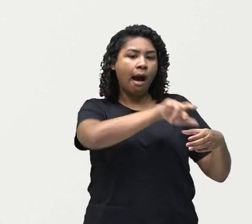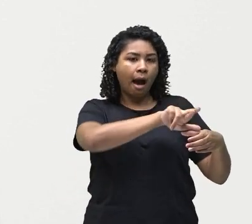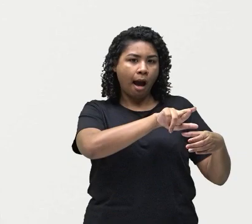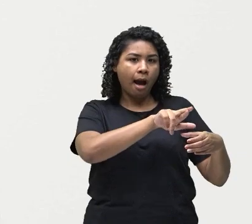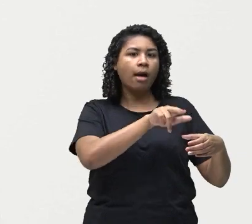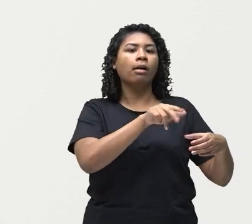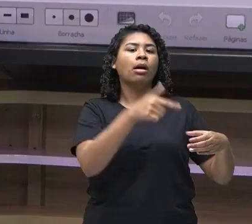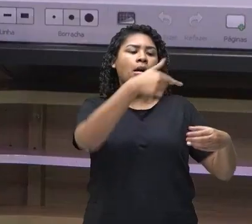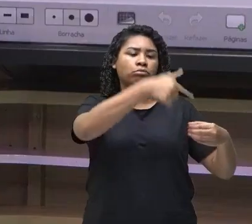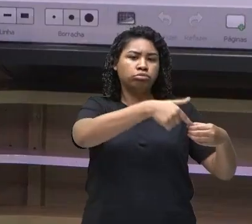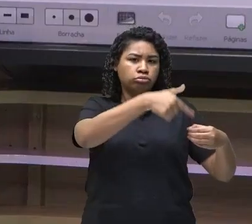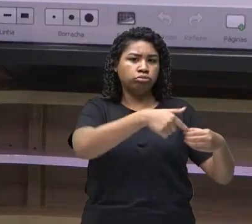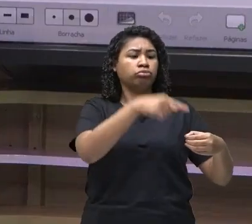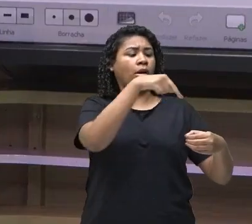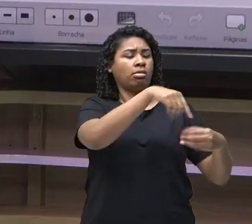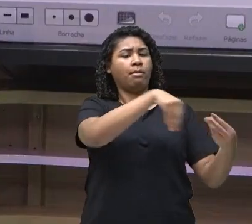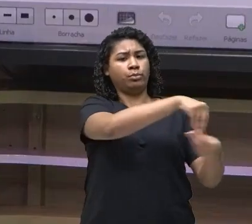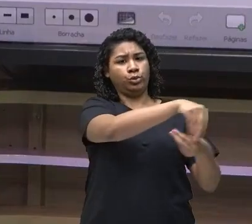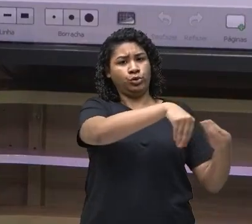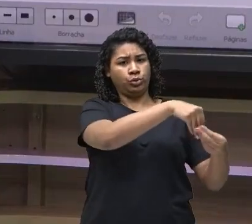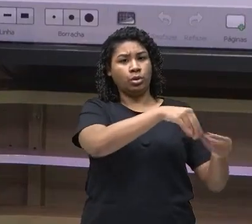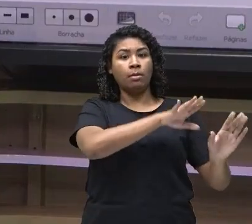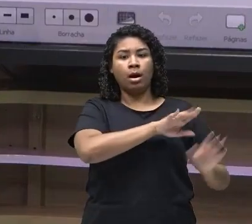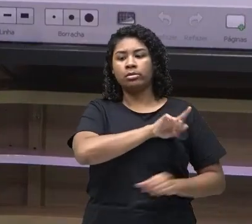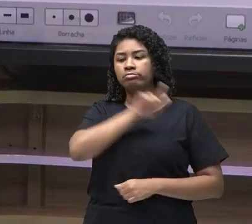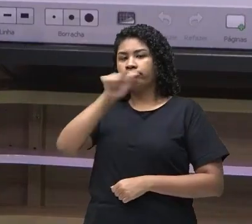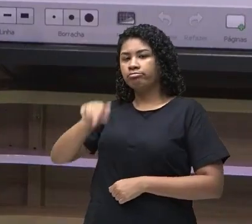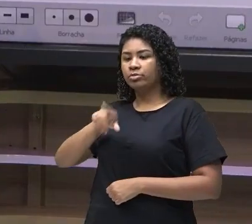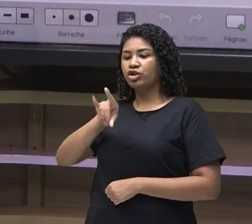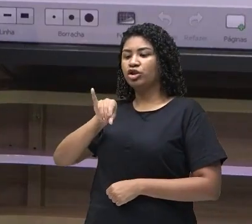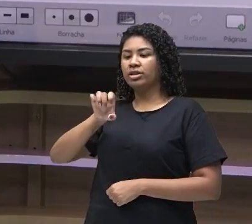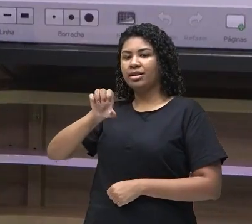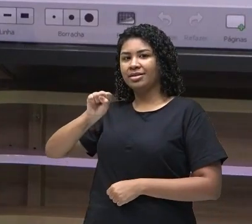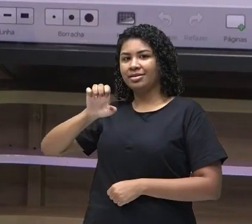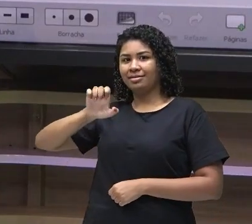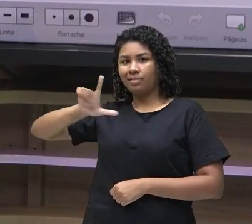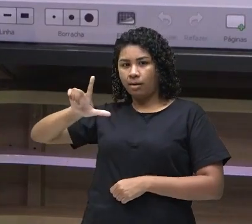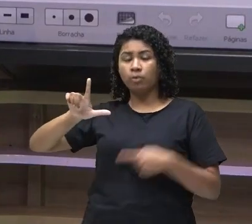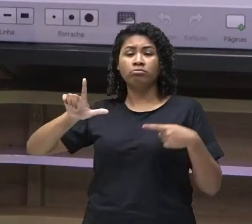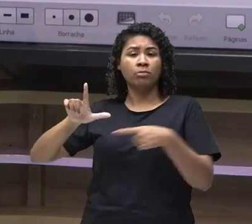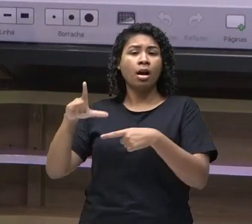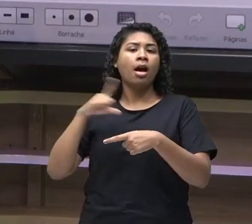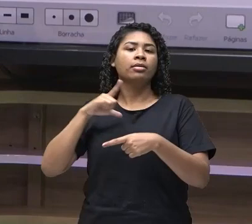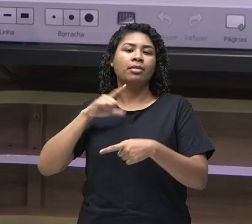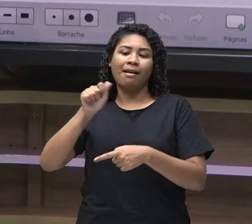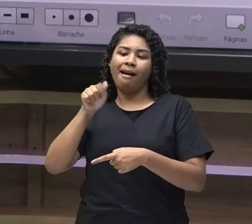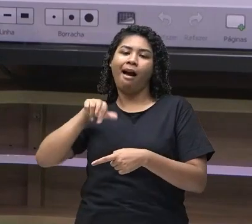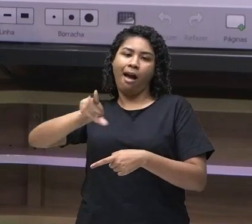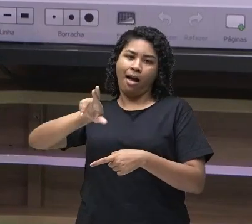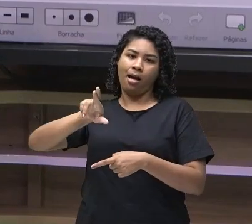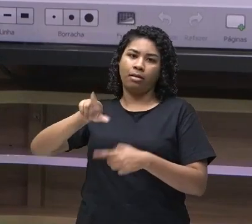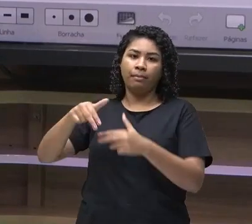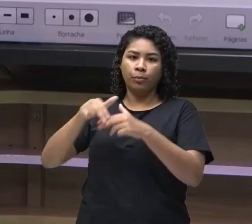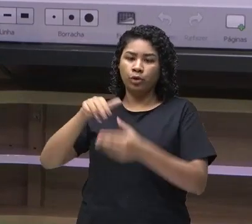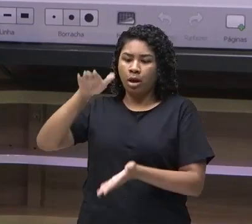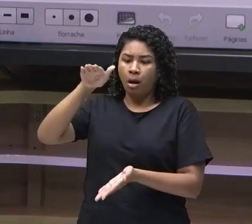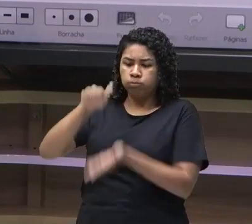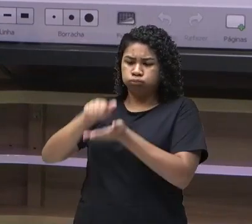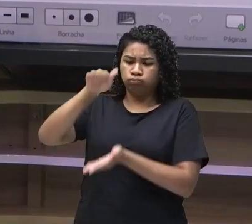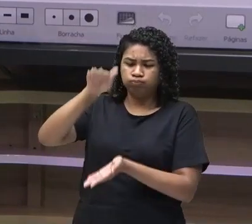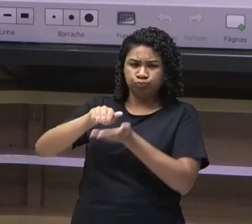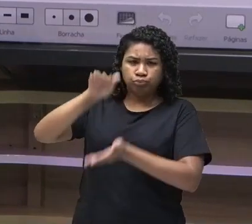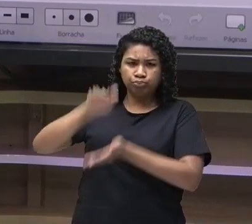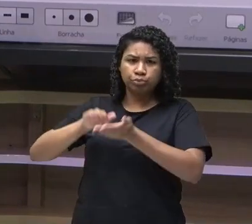no motor de diesel não somente o ar é comprimido quando o pistão chega lá em cima ocorre o processo de combustão E aí